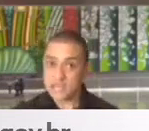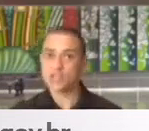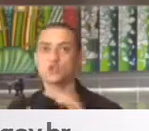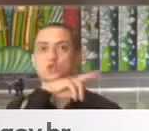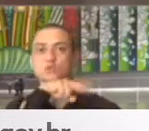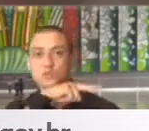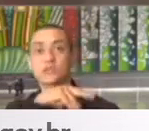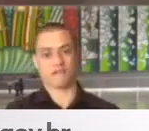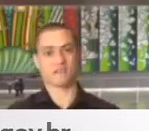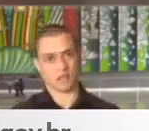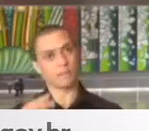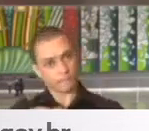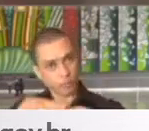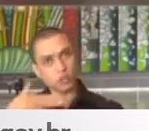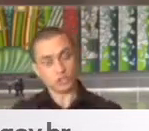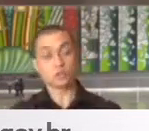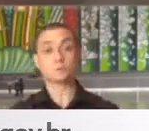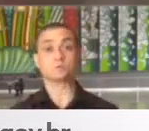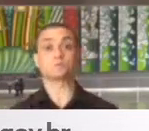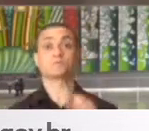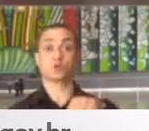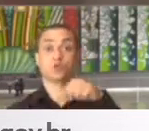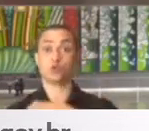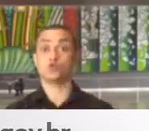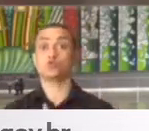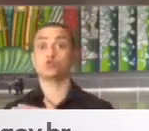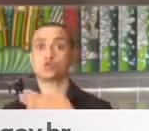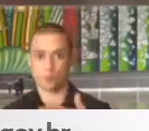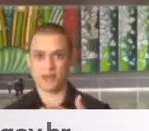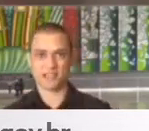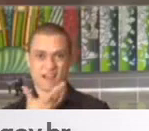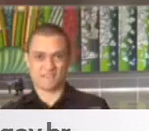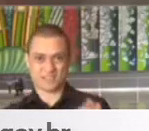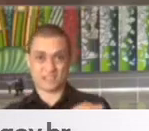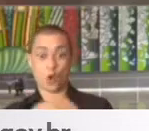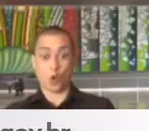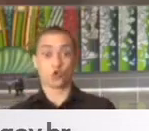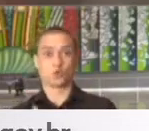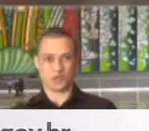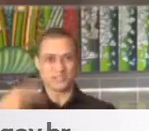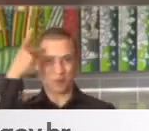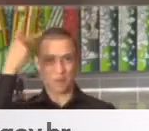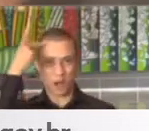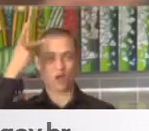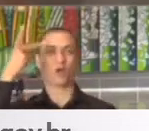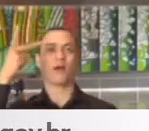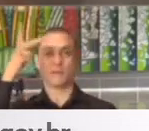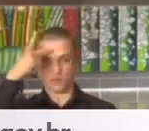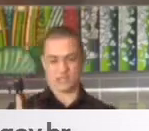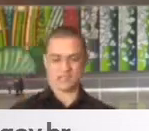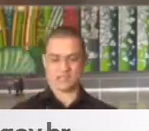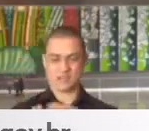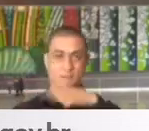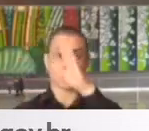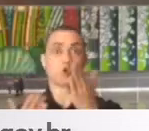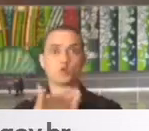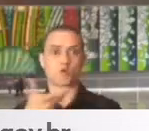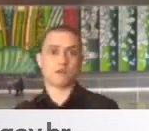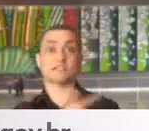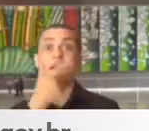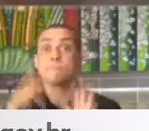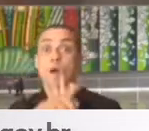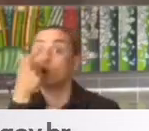dado também que hoje nós já começamos a campanha de vacinação em São Paulo e em todo o país. E o Instituto Butantan está